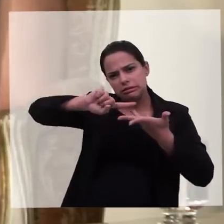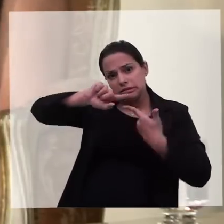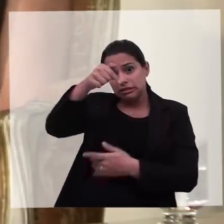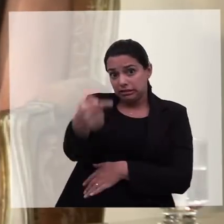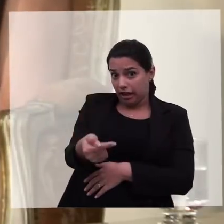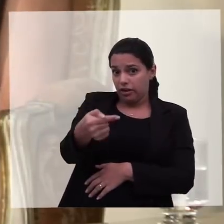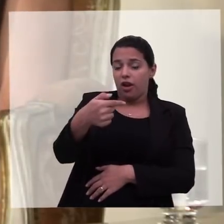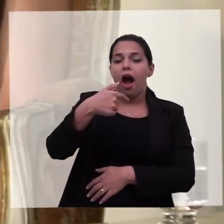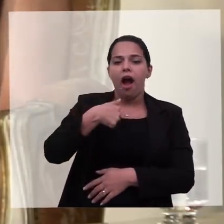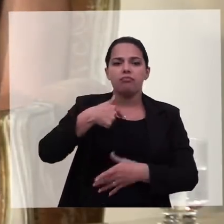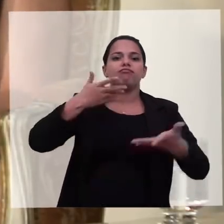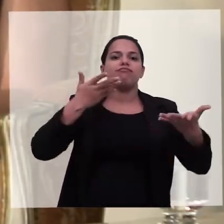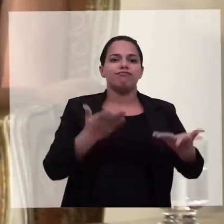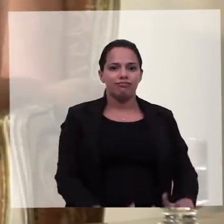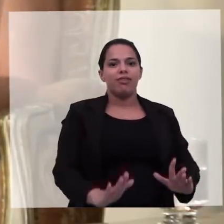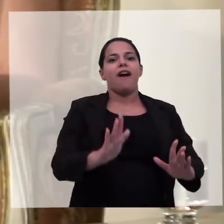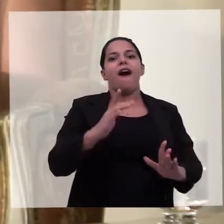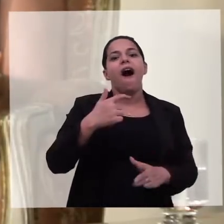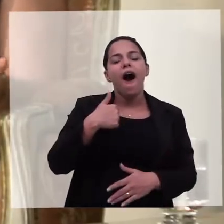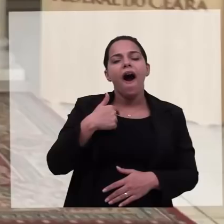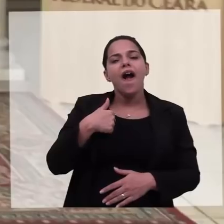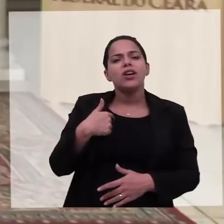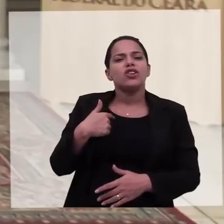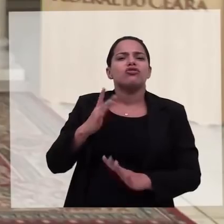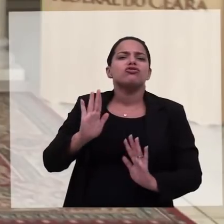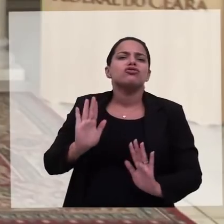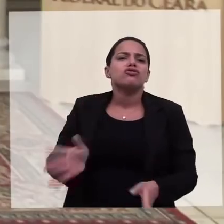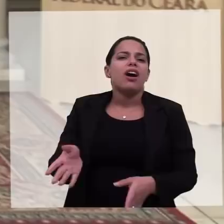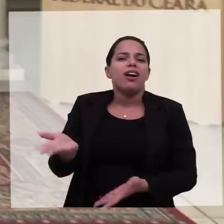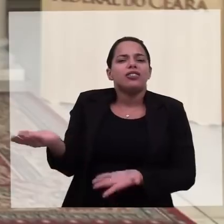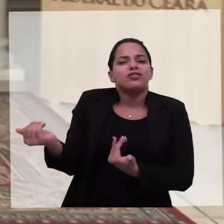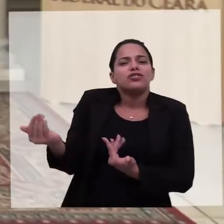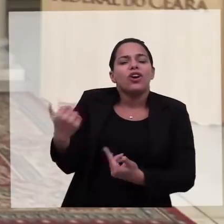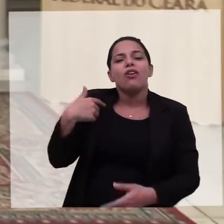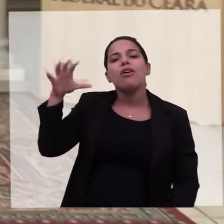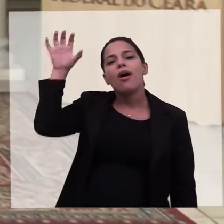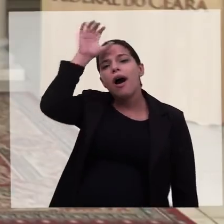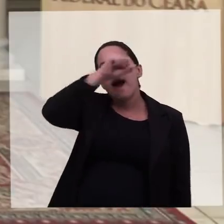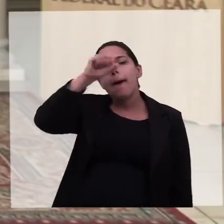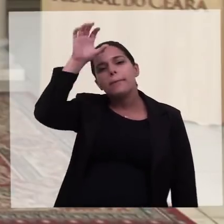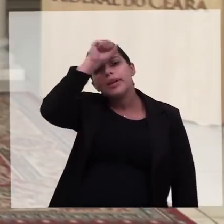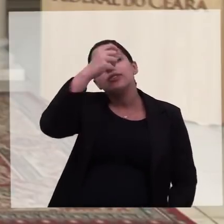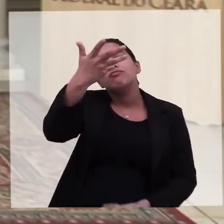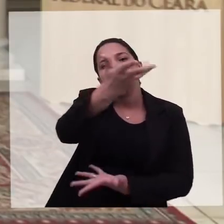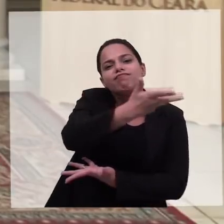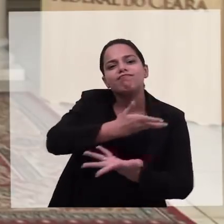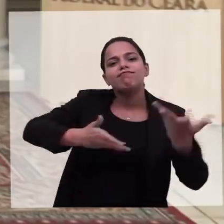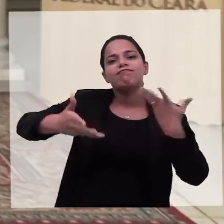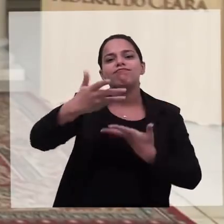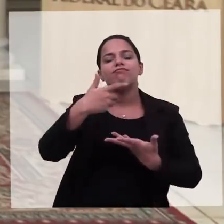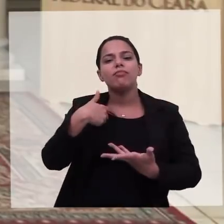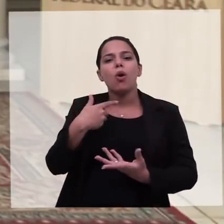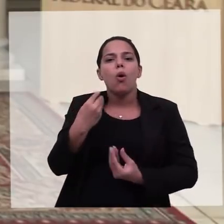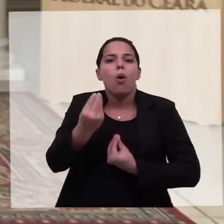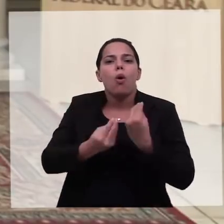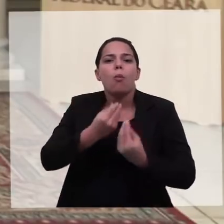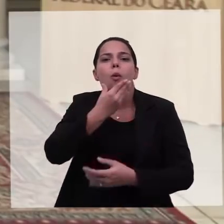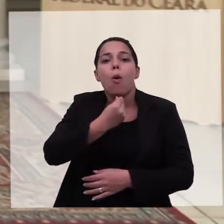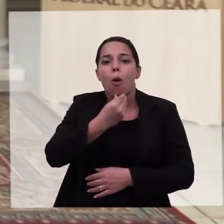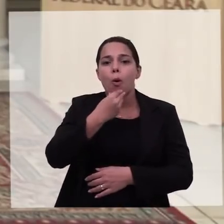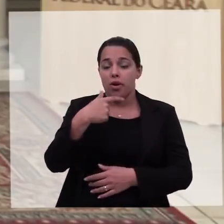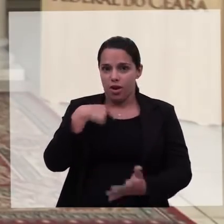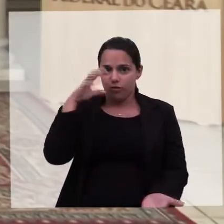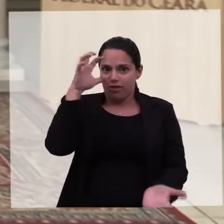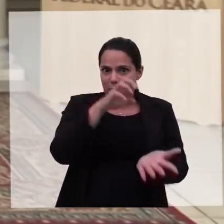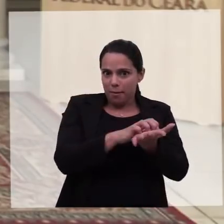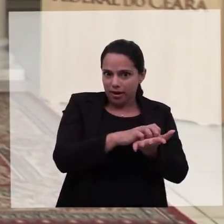que eu nascesse. Então, desde muito cedo, eu aprendi como deveria tratar o homem. Então, eu